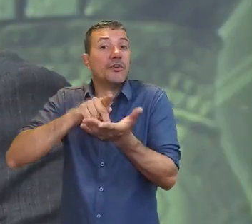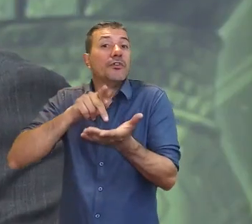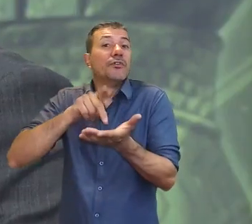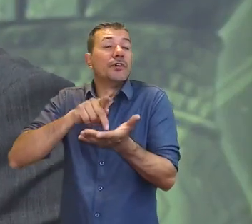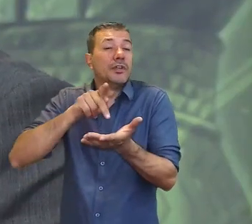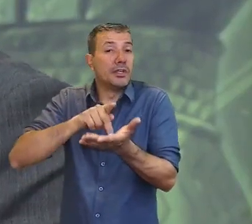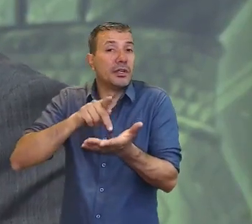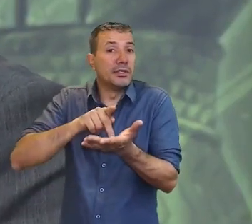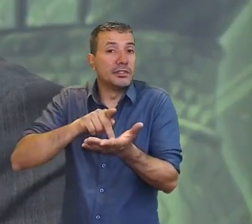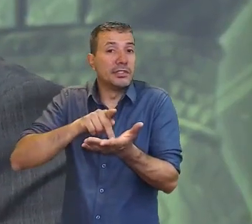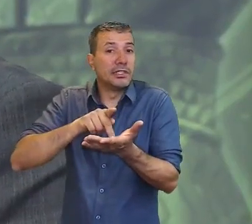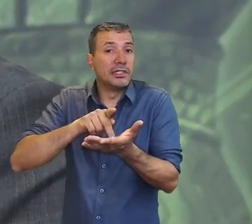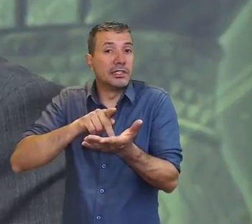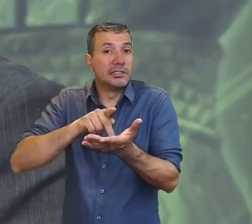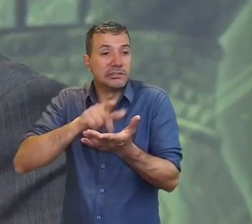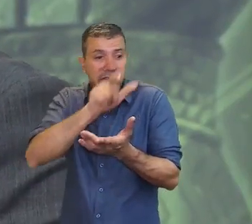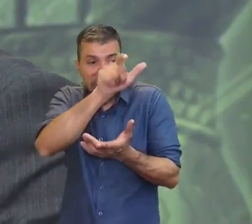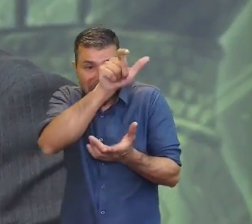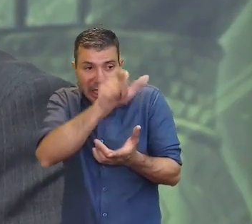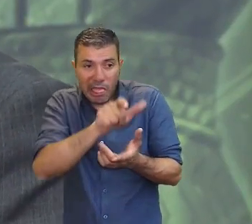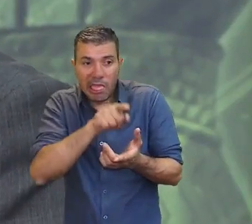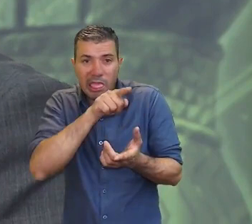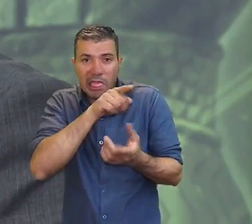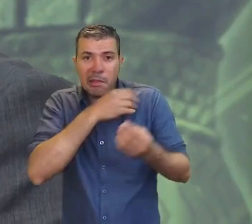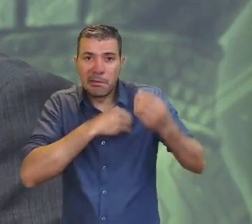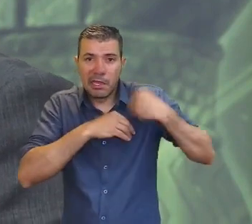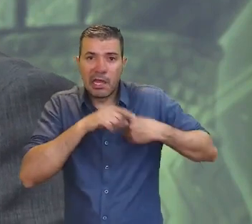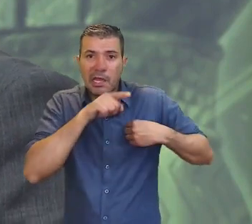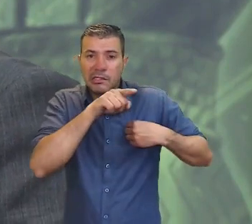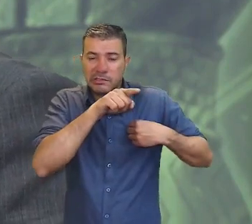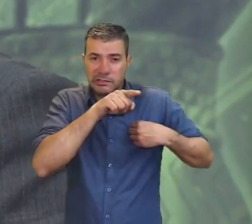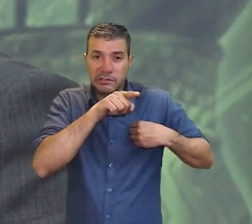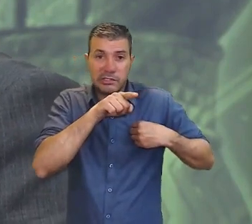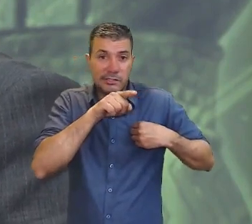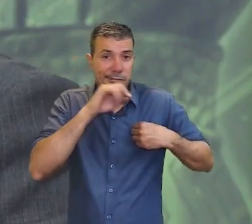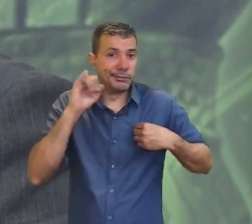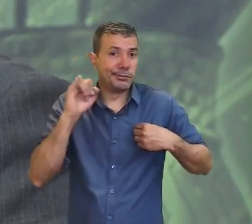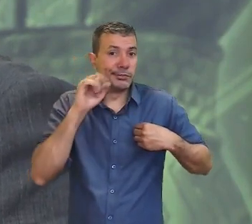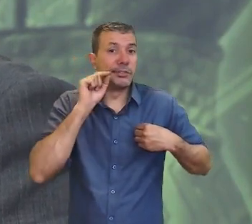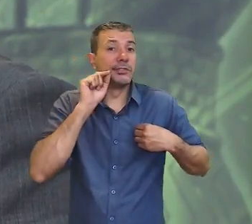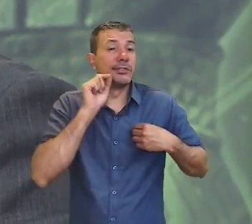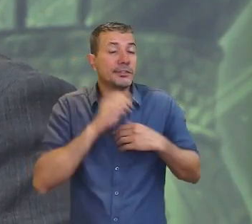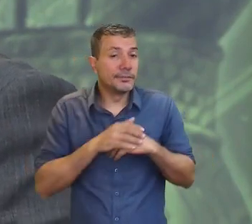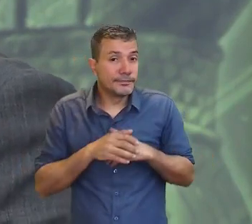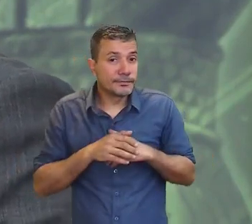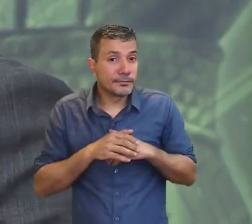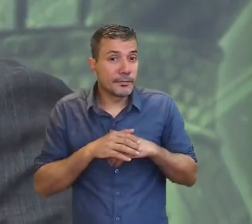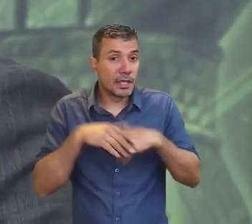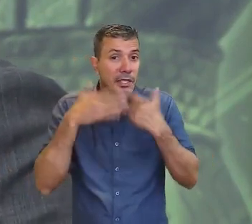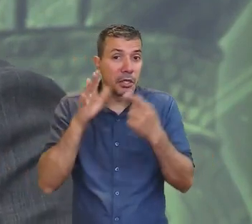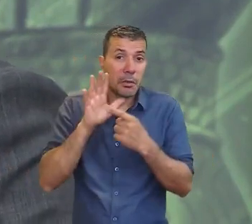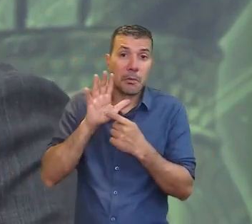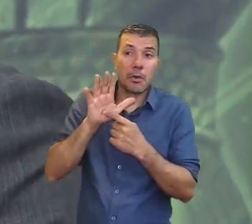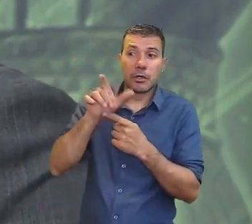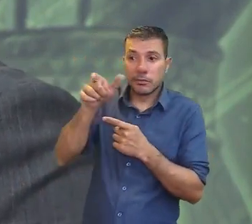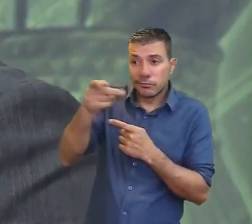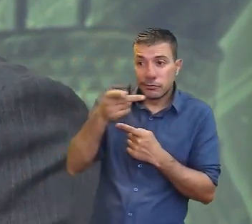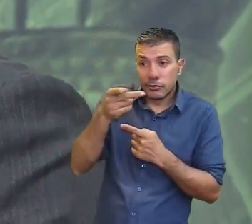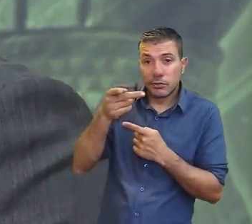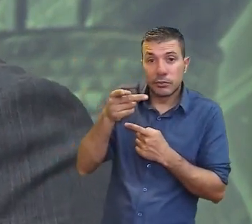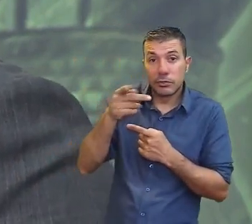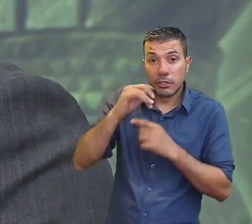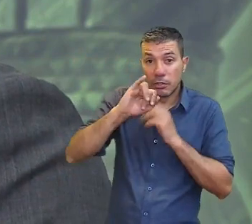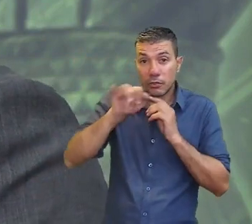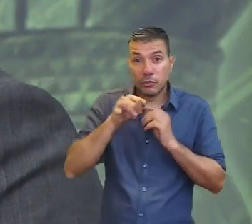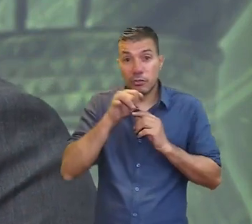verdadeiro e terrível caráter do pecado. E um ponto mais interessante que aponta para cada um de nós. Lá